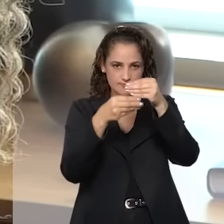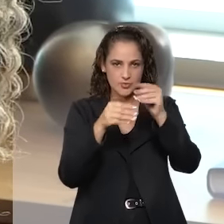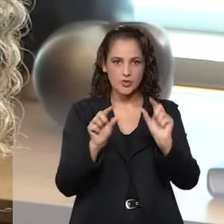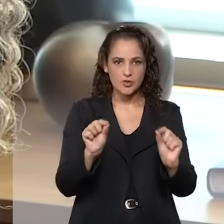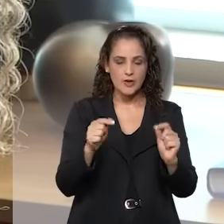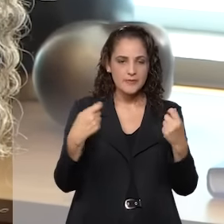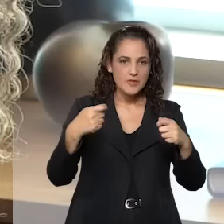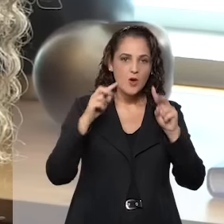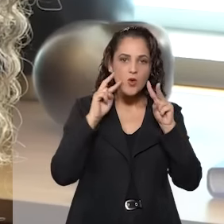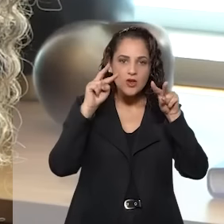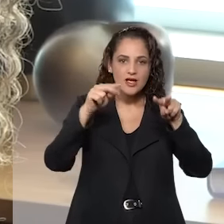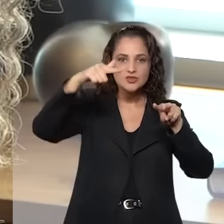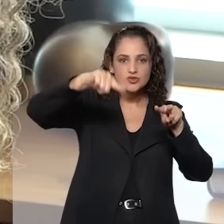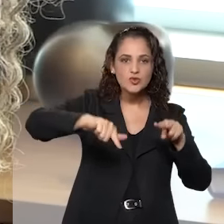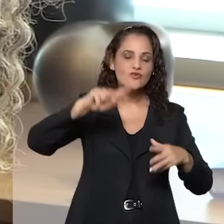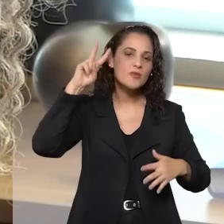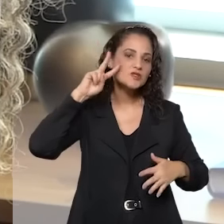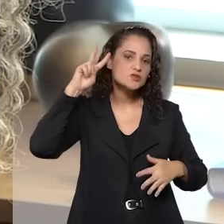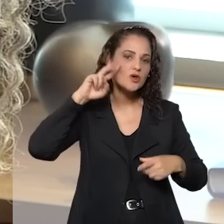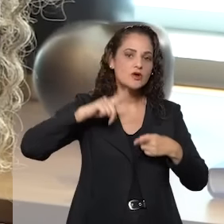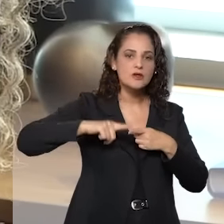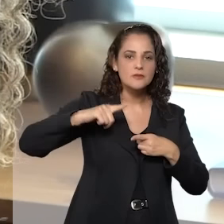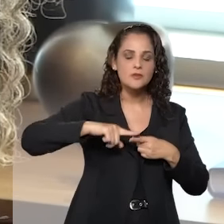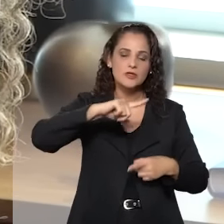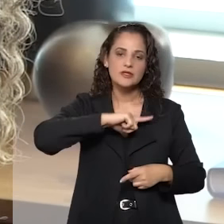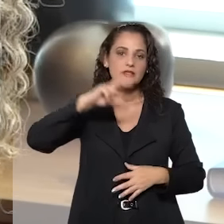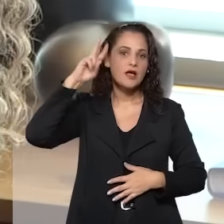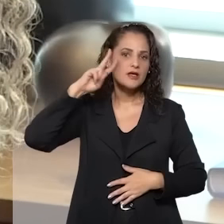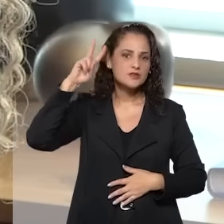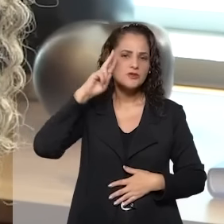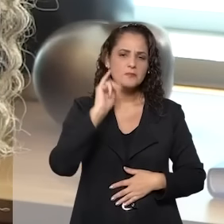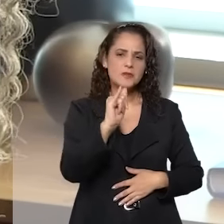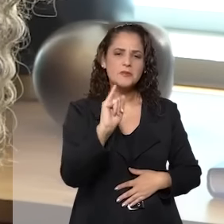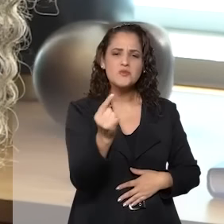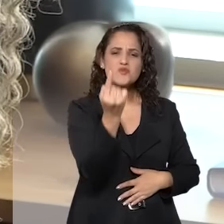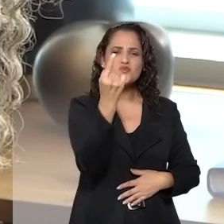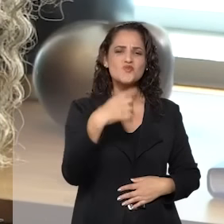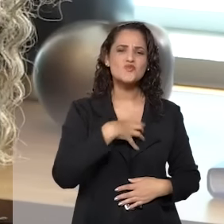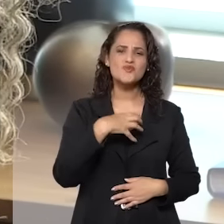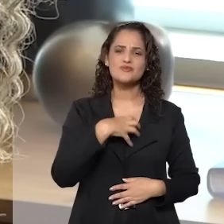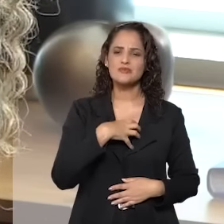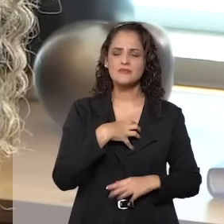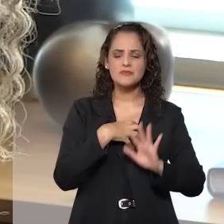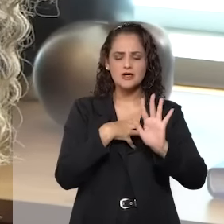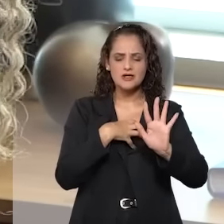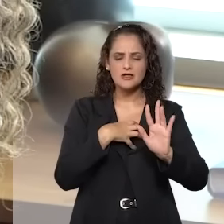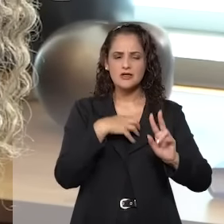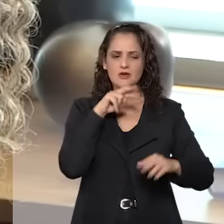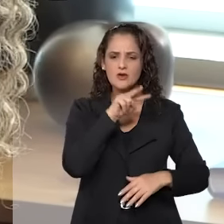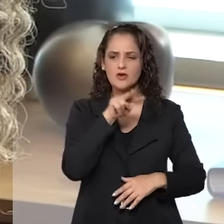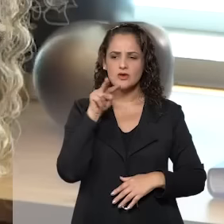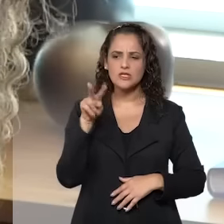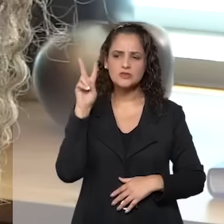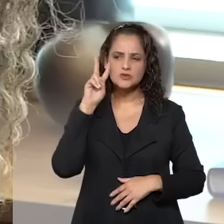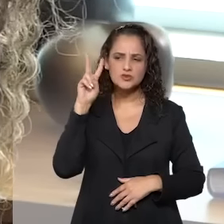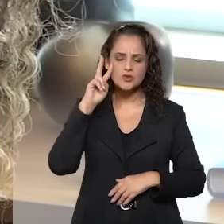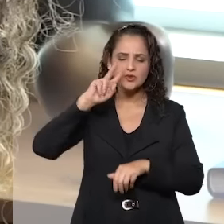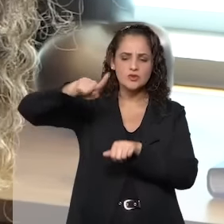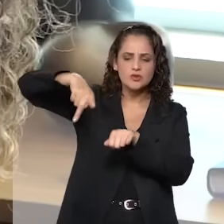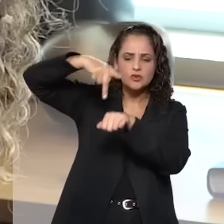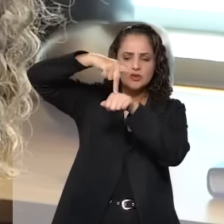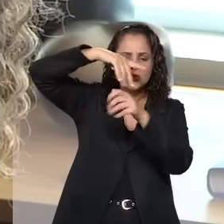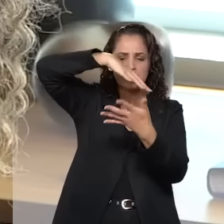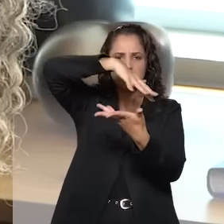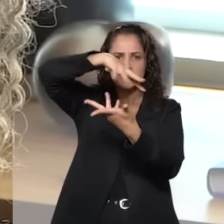olhar novamente para essa história porque a gente tem a história contada por uma única perspectiva quando a gente olha pra história não somente do nosso país mas a